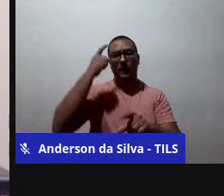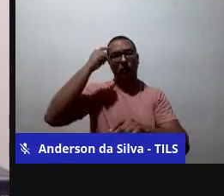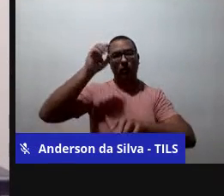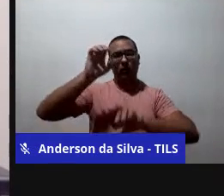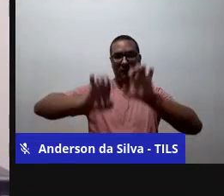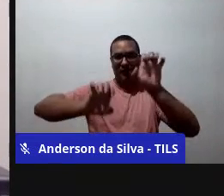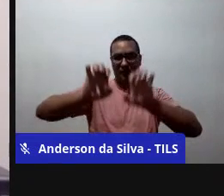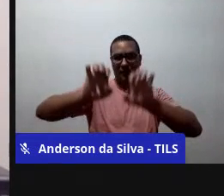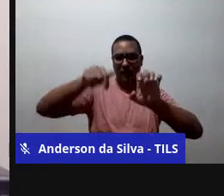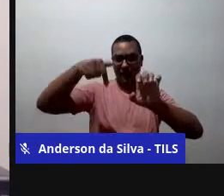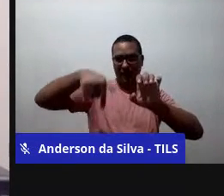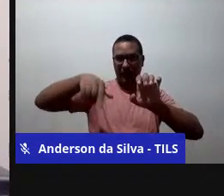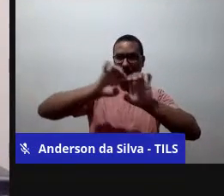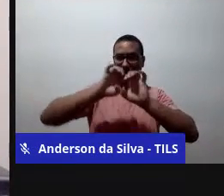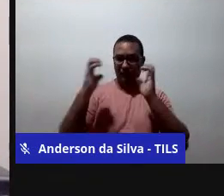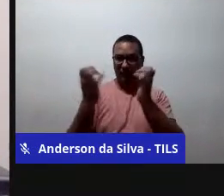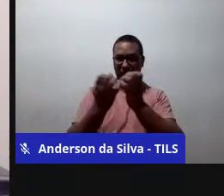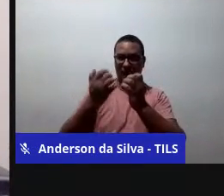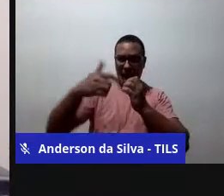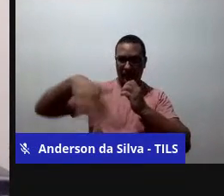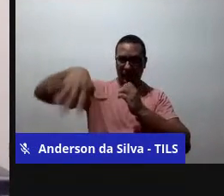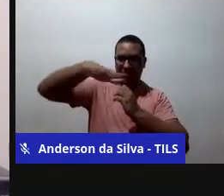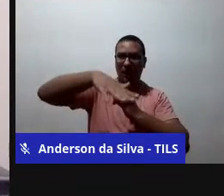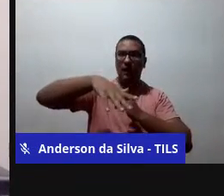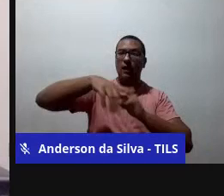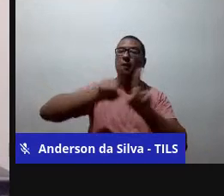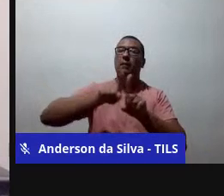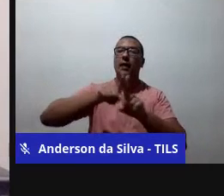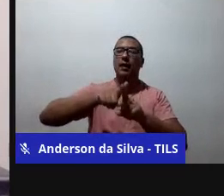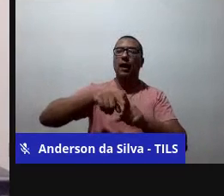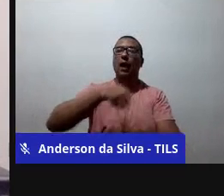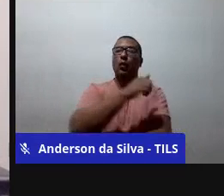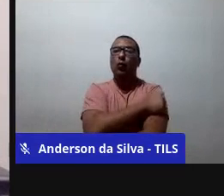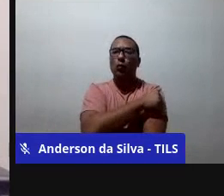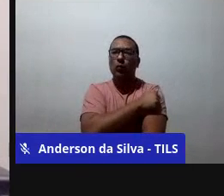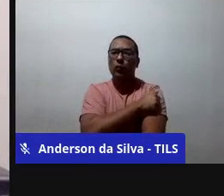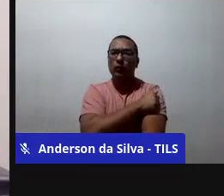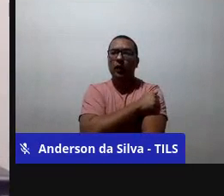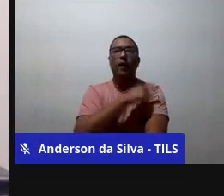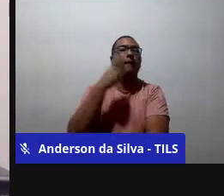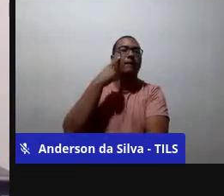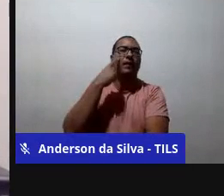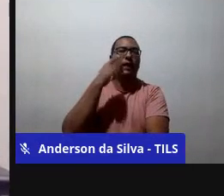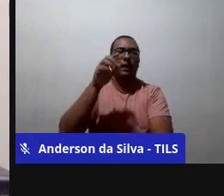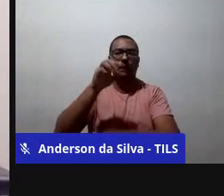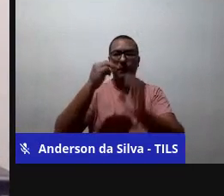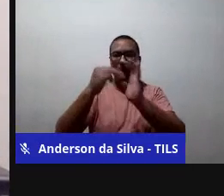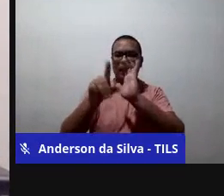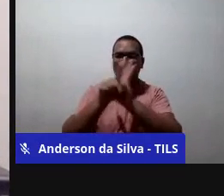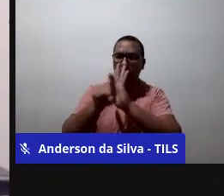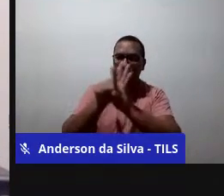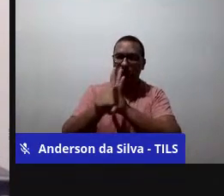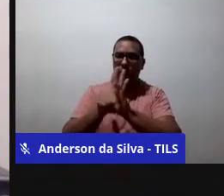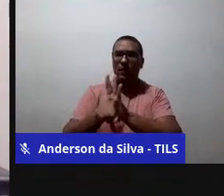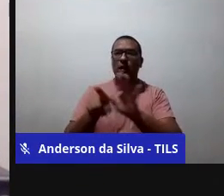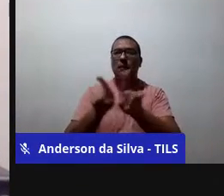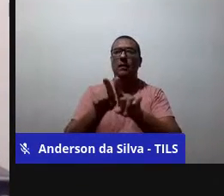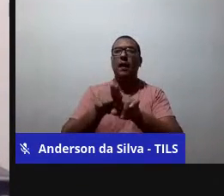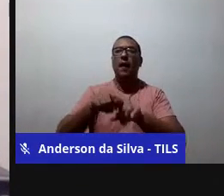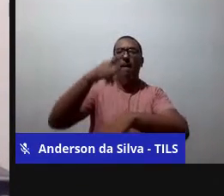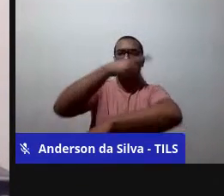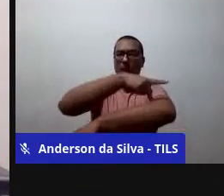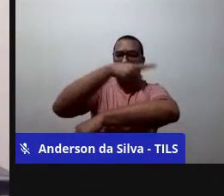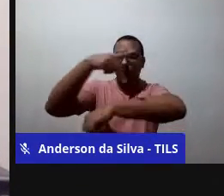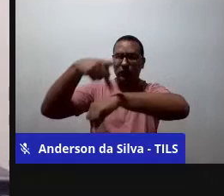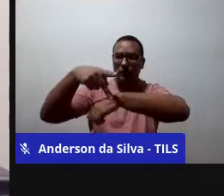esse, né, de gestão e desenvolvimento. Eu vi vários alunos aqui, eu estou vendo aqui no chat aqui, vários alunos de pedagogia,